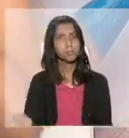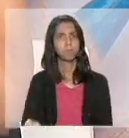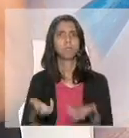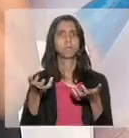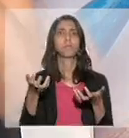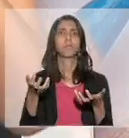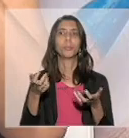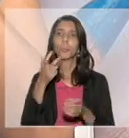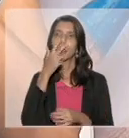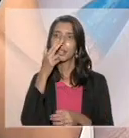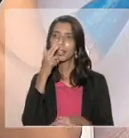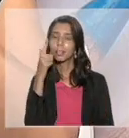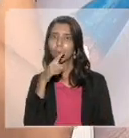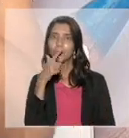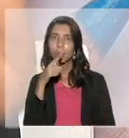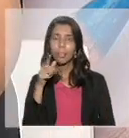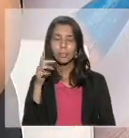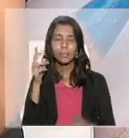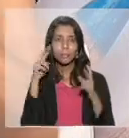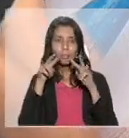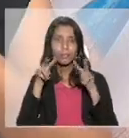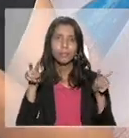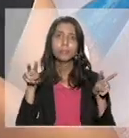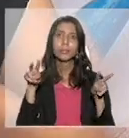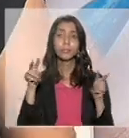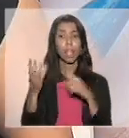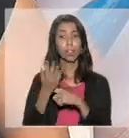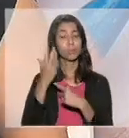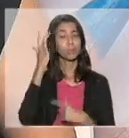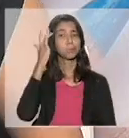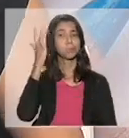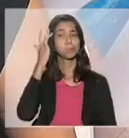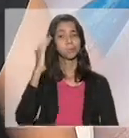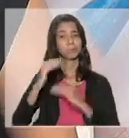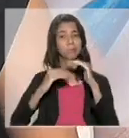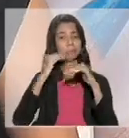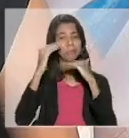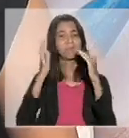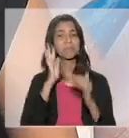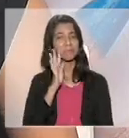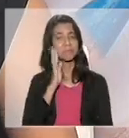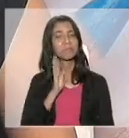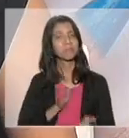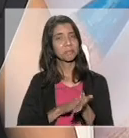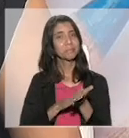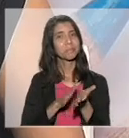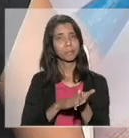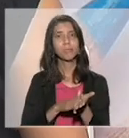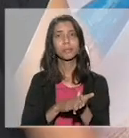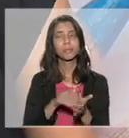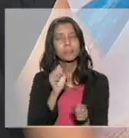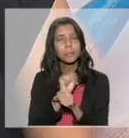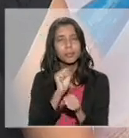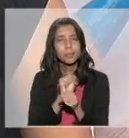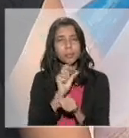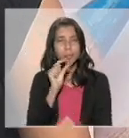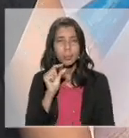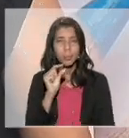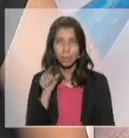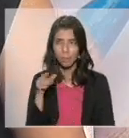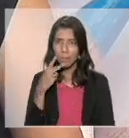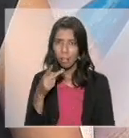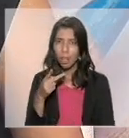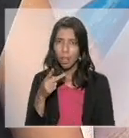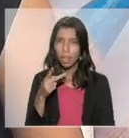né? Um portal aberto que deixa a gente mais maduro, né? Muito bacana, parabéns. Segurem um pouquinho